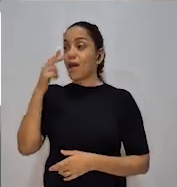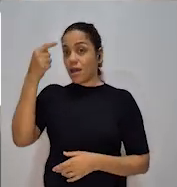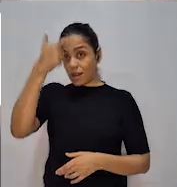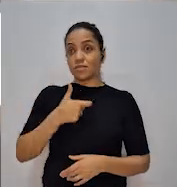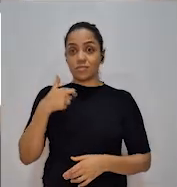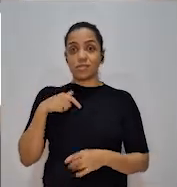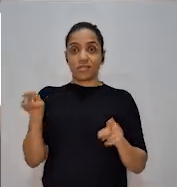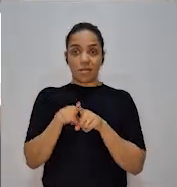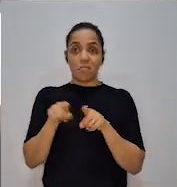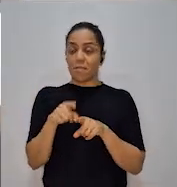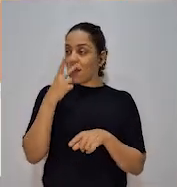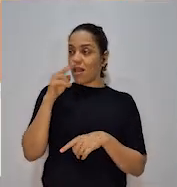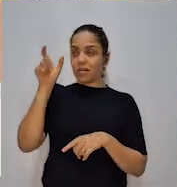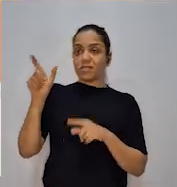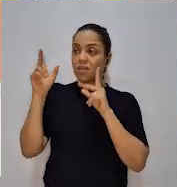comigo.